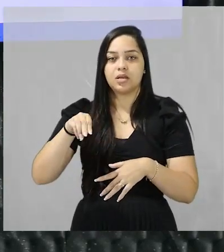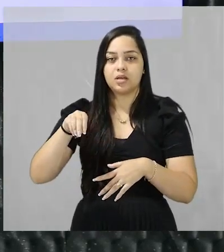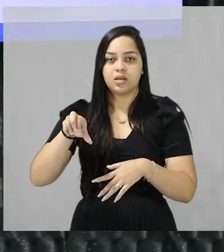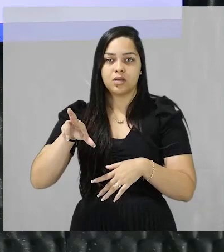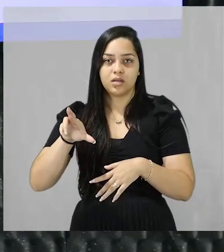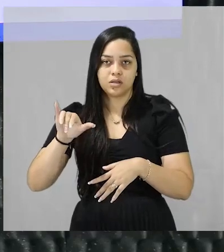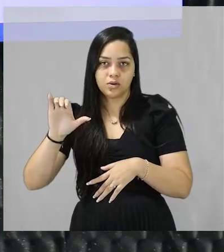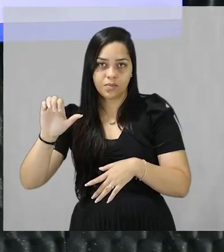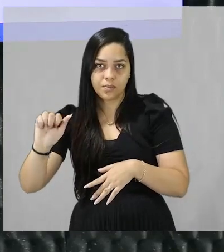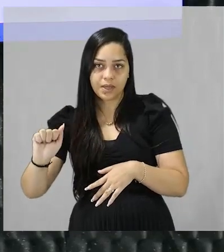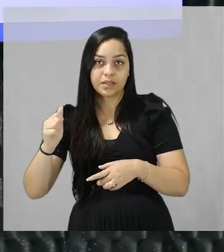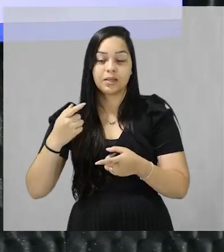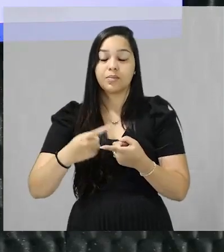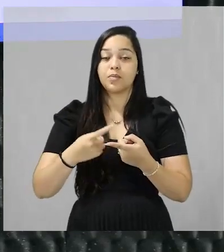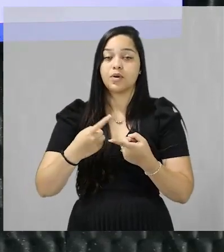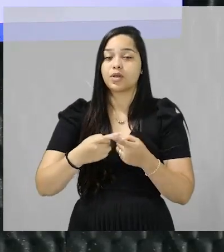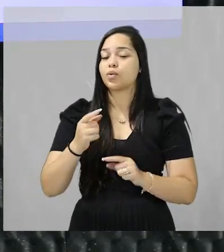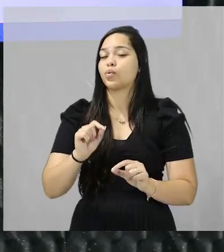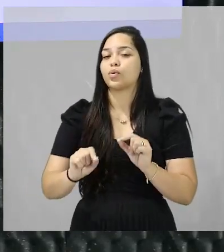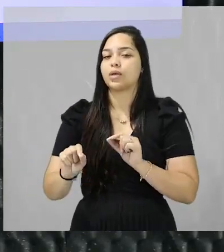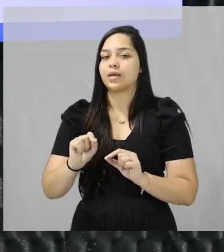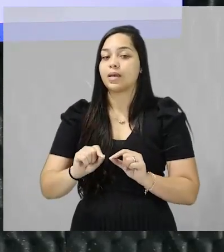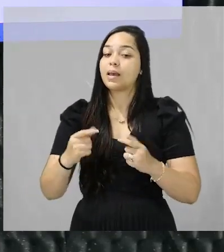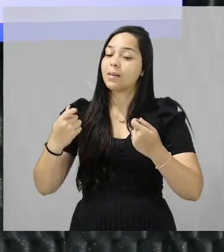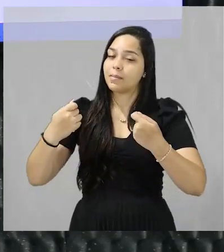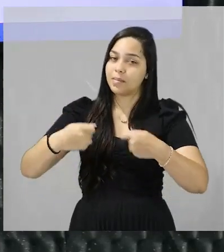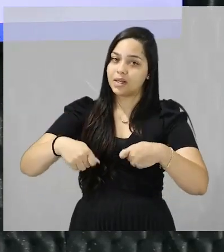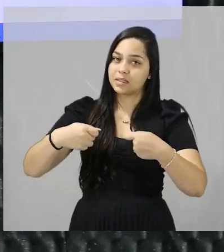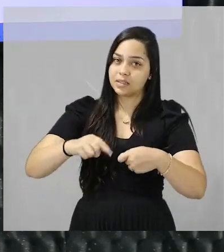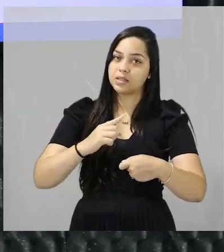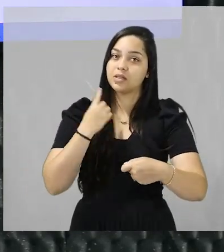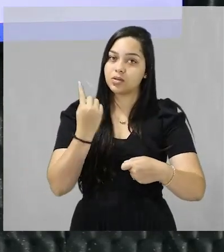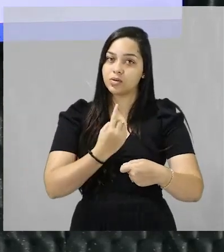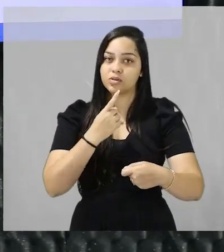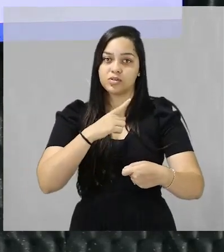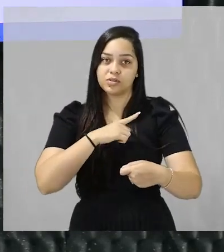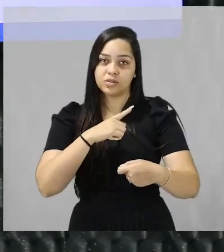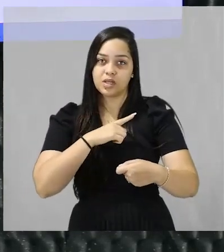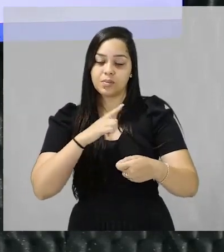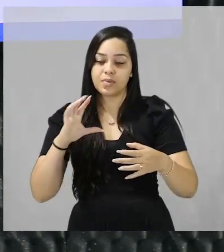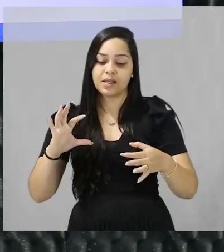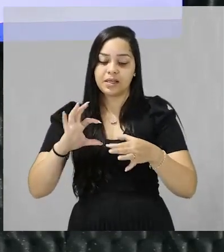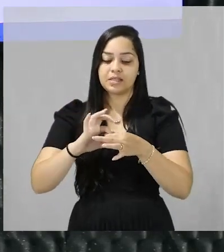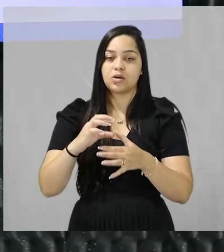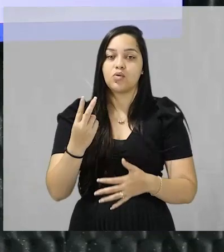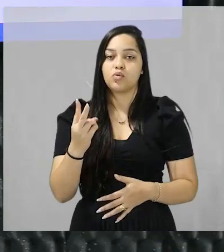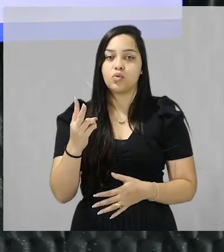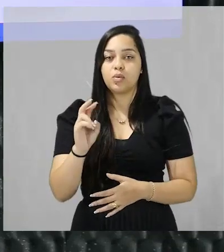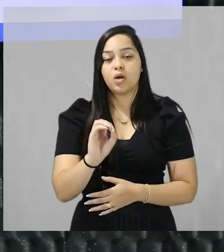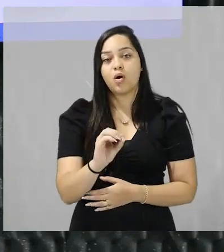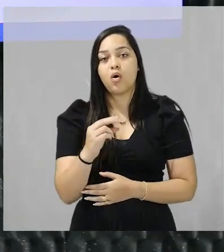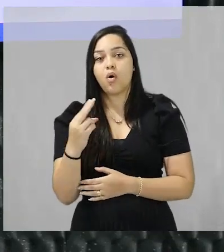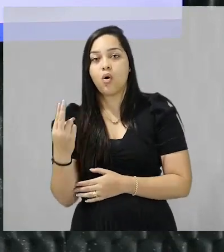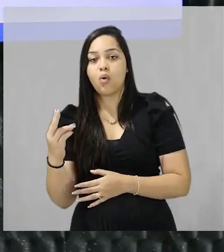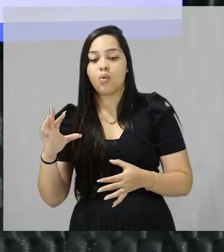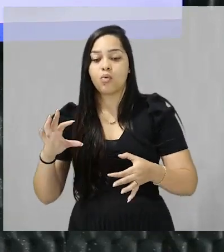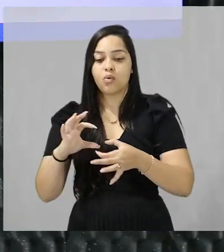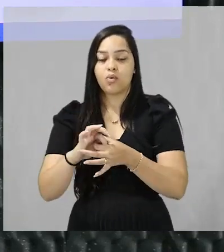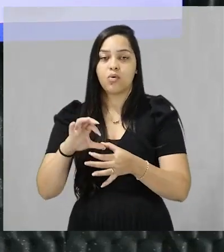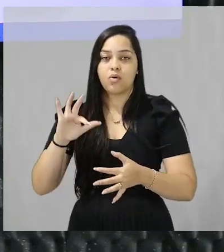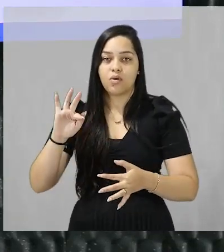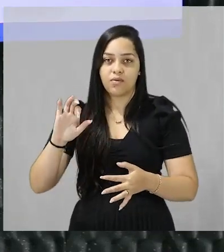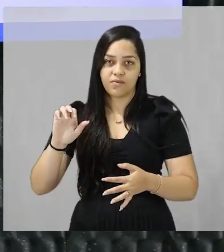tá certo? Porque a isomeria geométrica, ela precisa que a gente tenha ou ligação dupla ou então uma cadeia fechada,